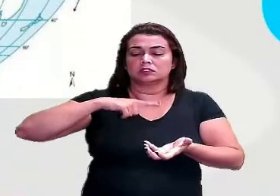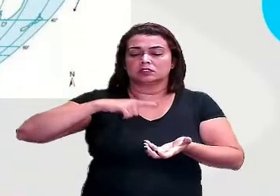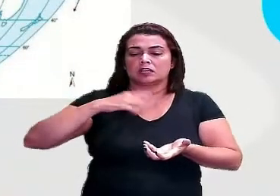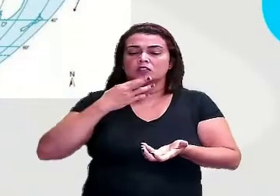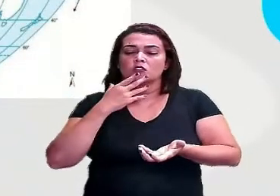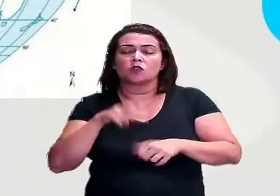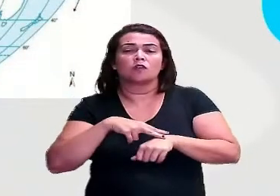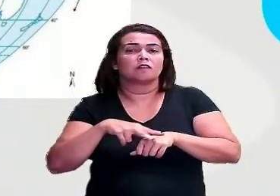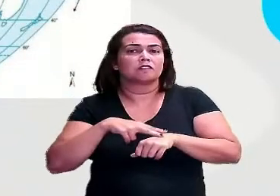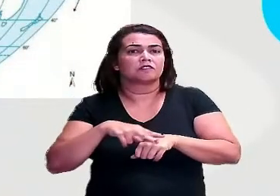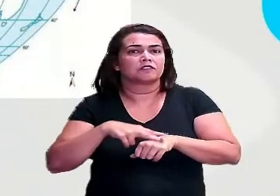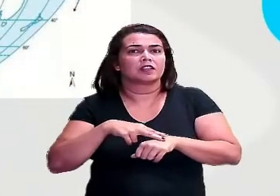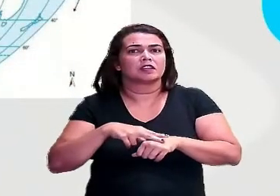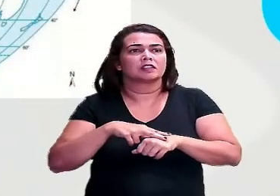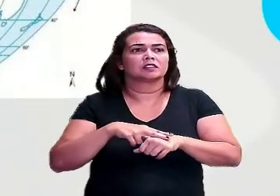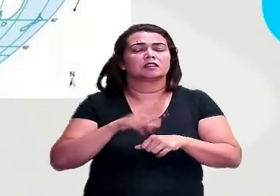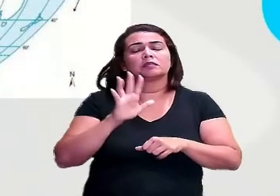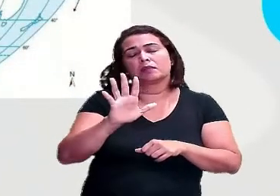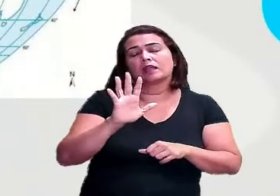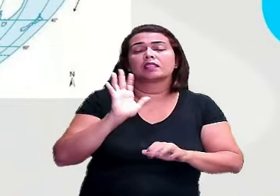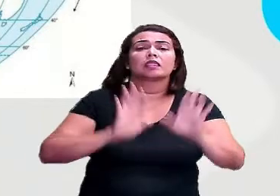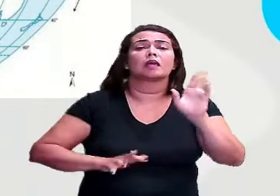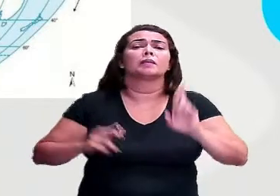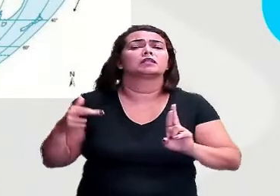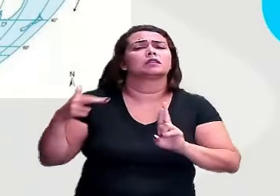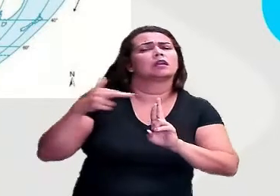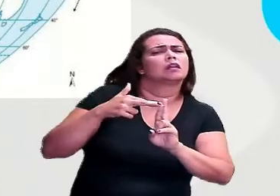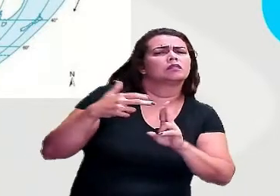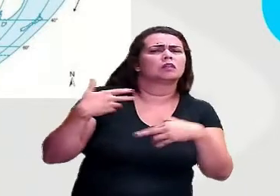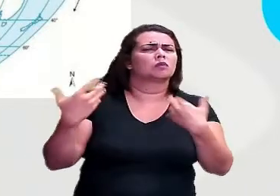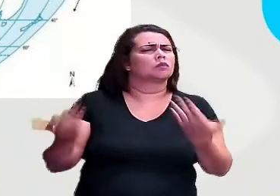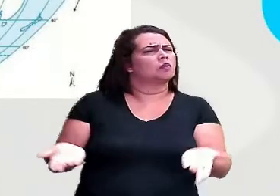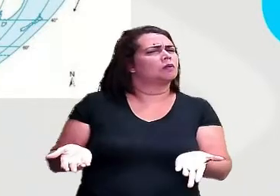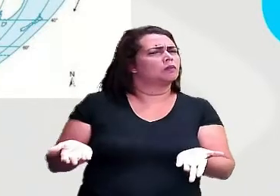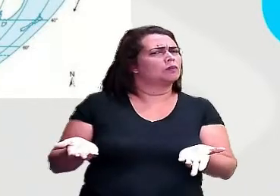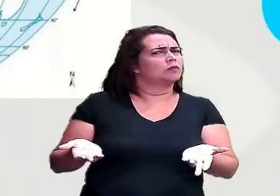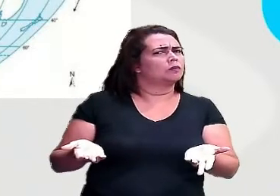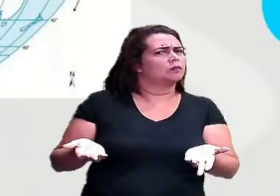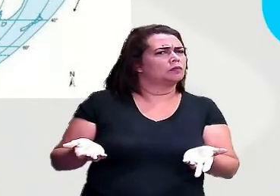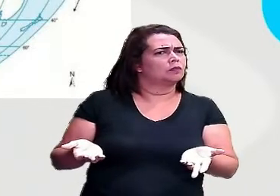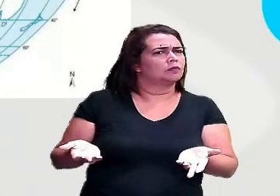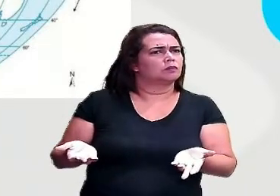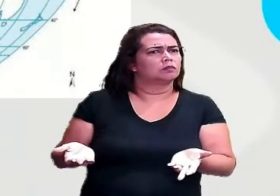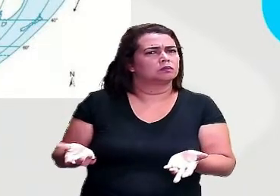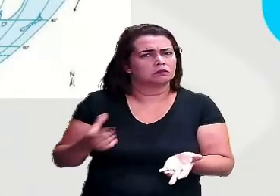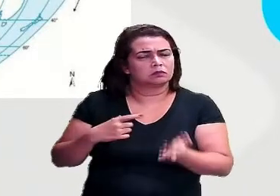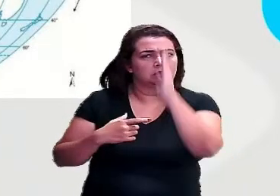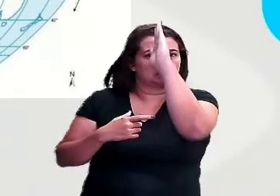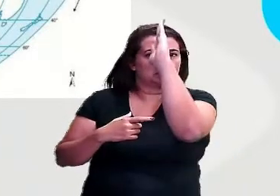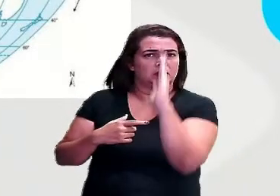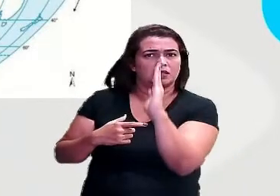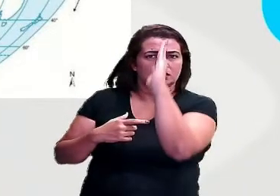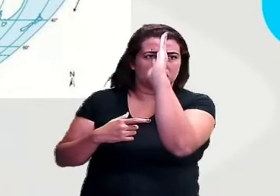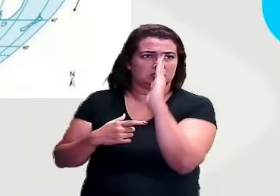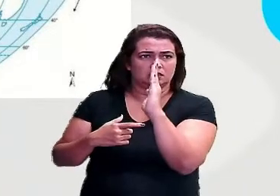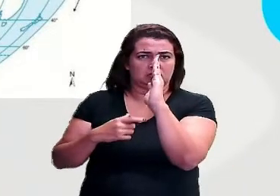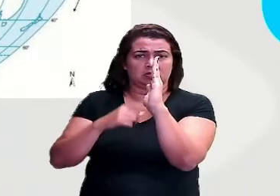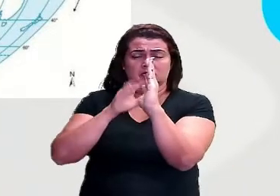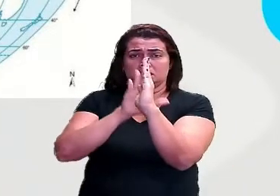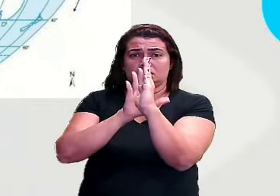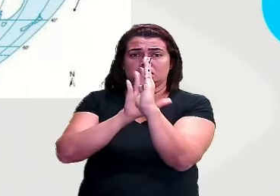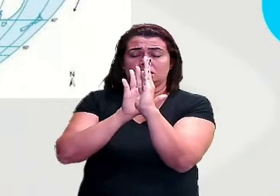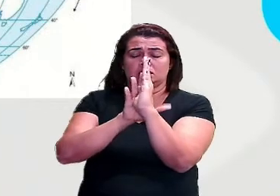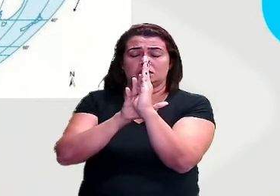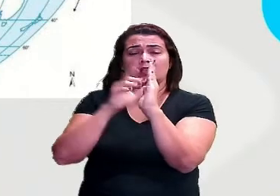aí vai depender de que referência nós estamos tomando. Se for em relação ao meridiano de Greenwich, nós vemos que o Brasil